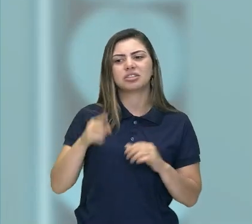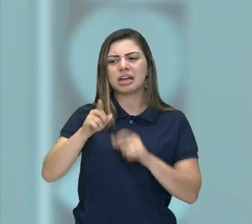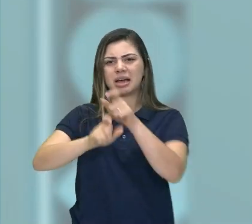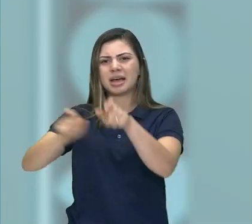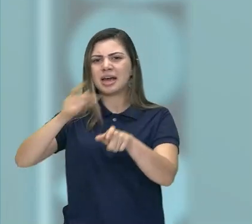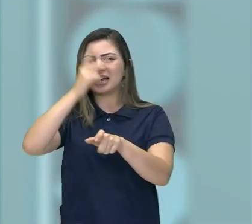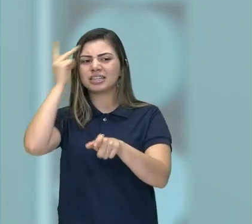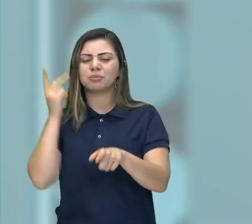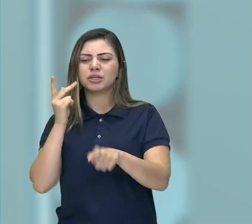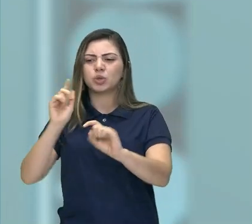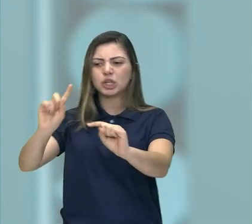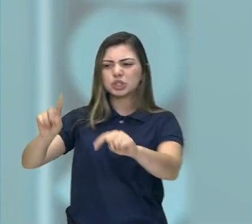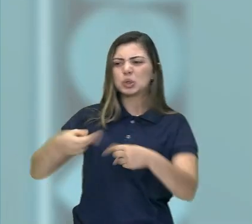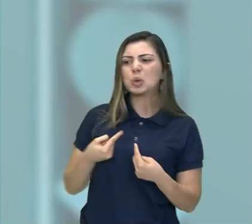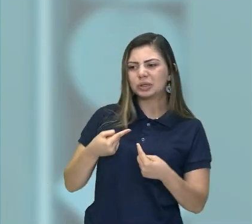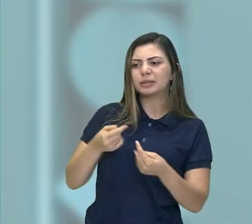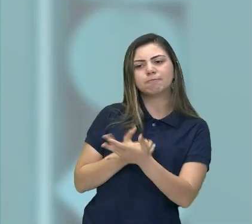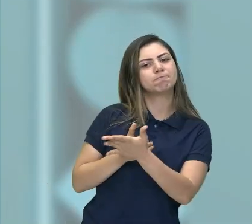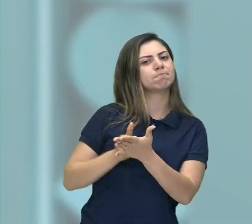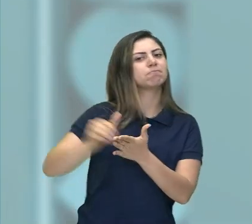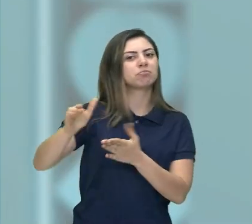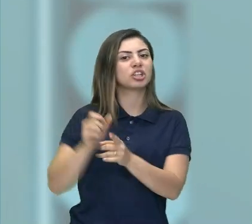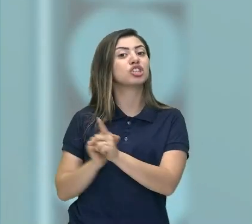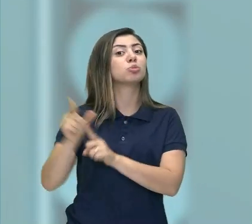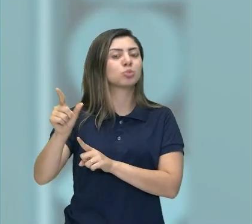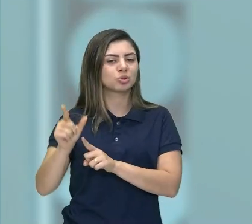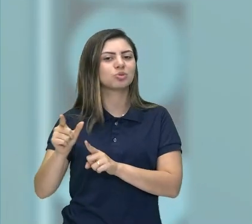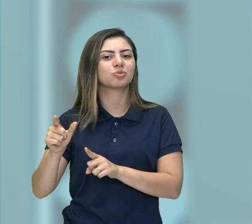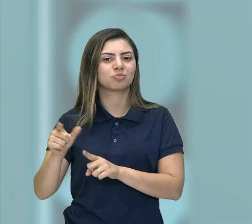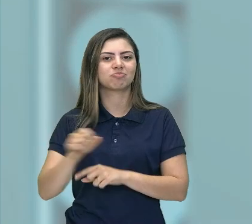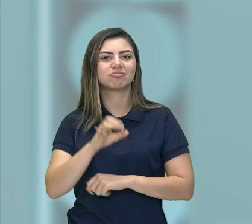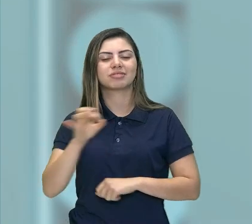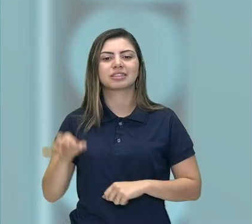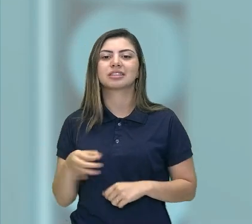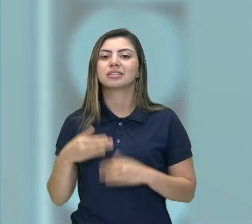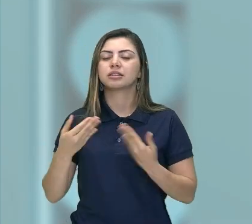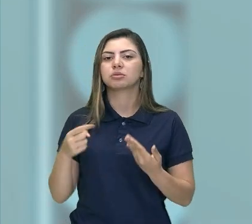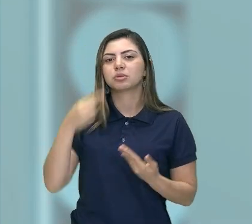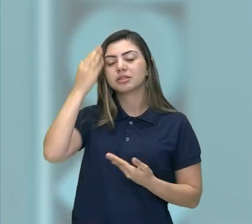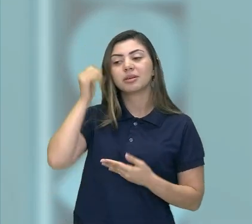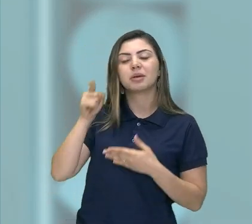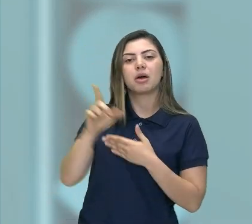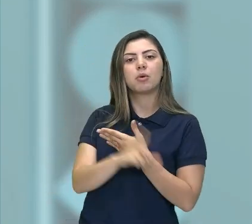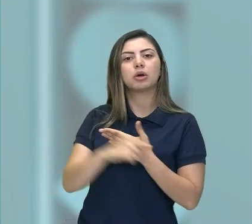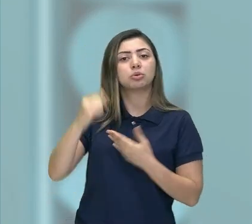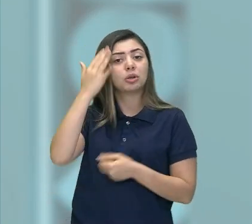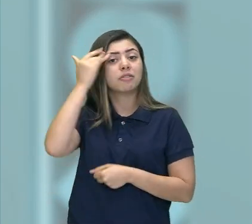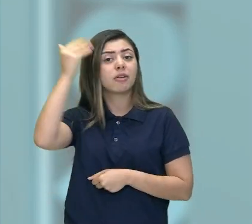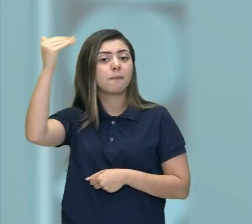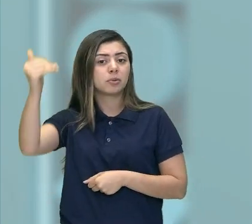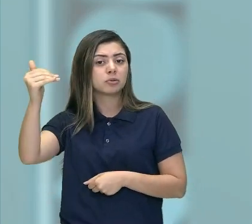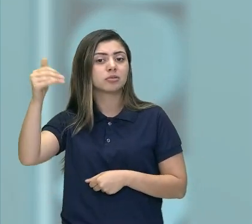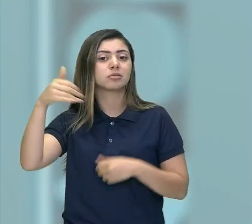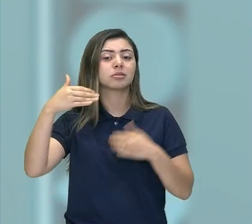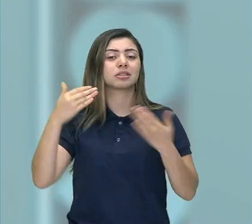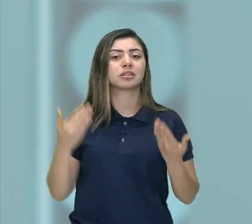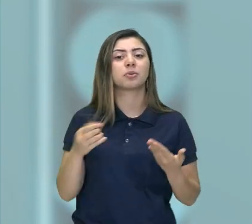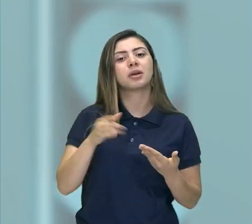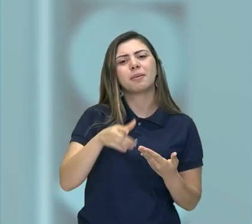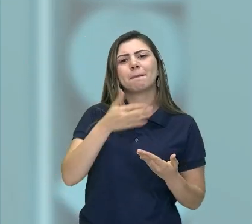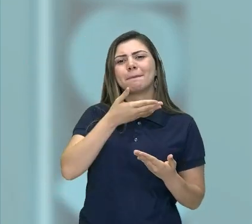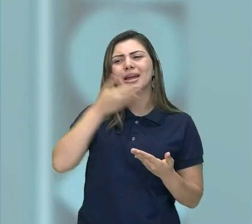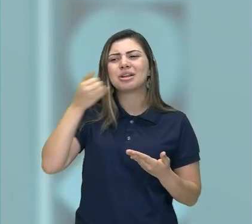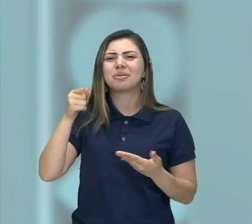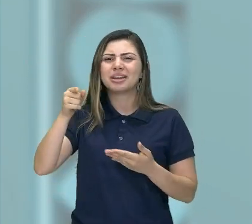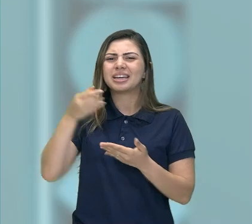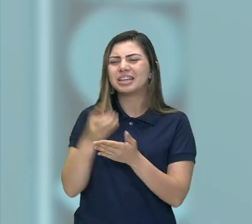pessoas, mas uma figura como Caetano, que tinha bastante visibilidade, eles preferiam provavelmente exilar para não